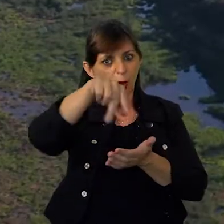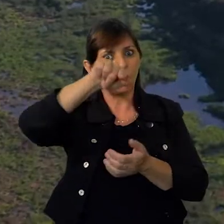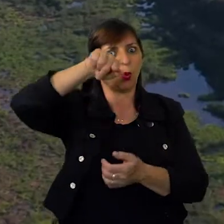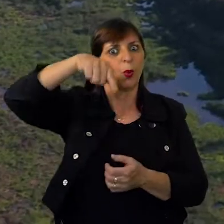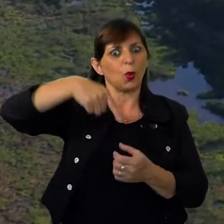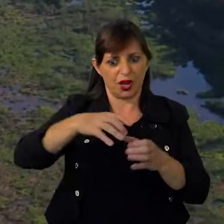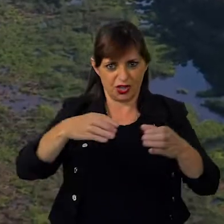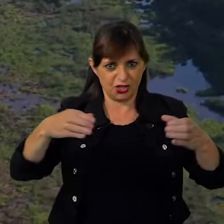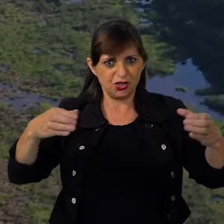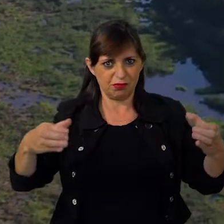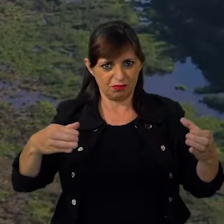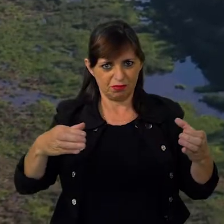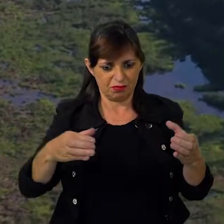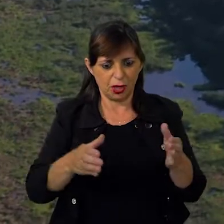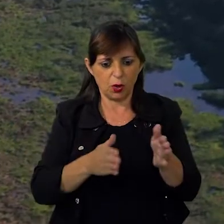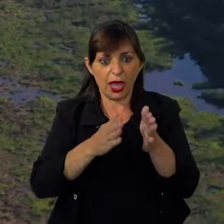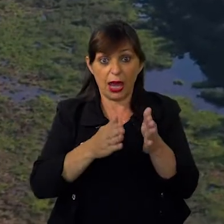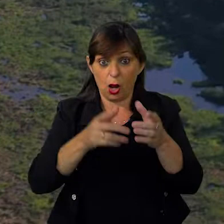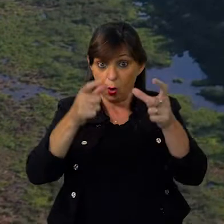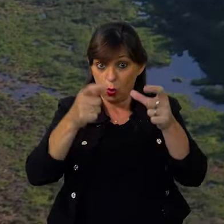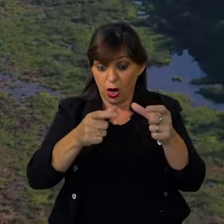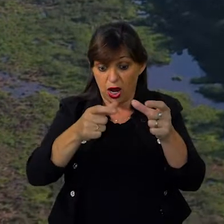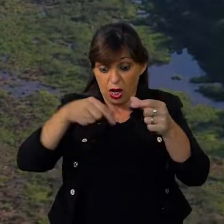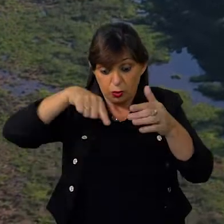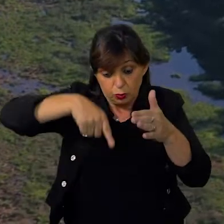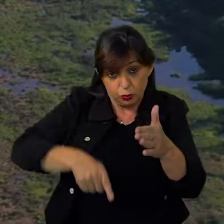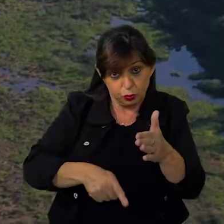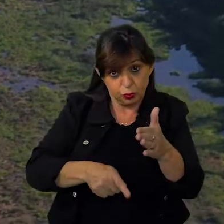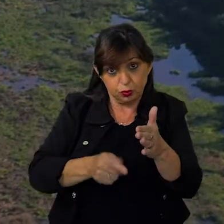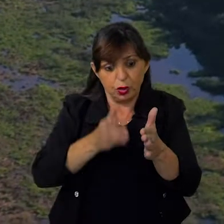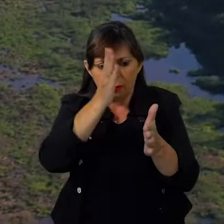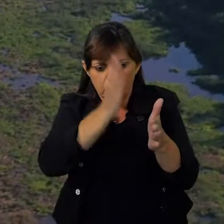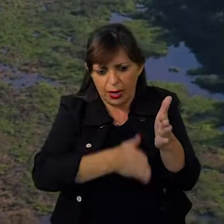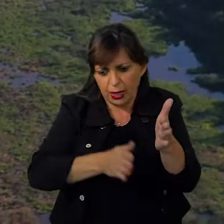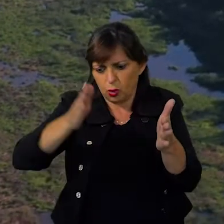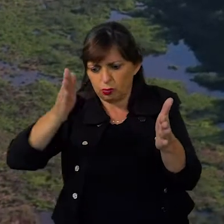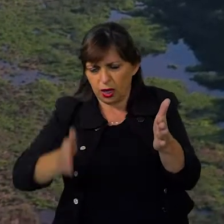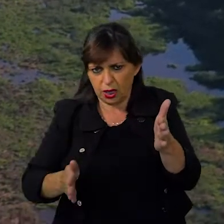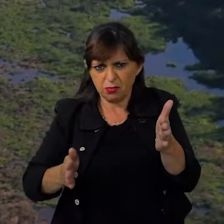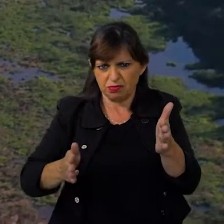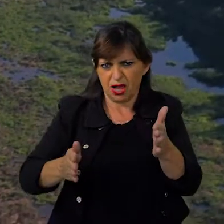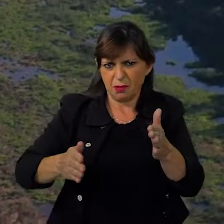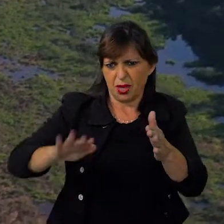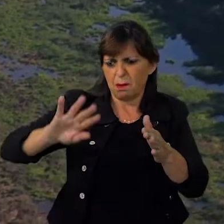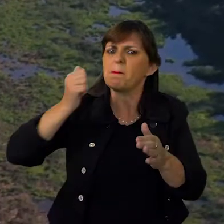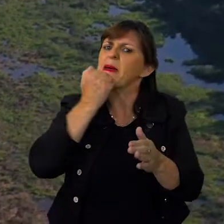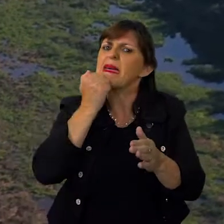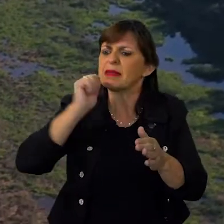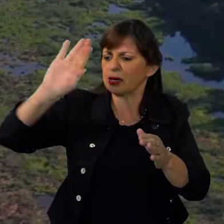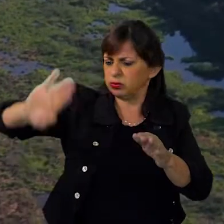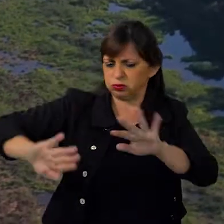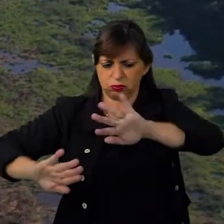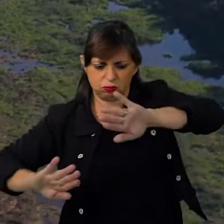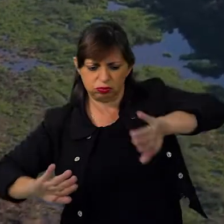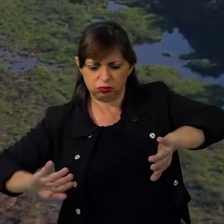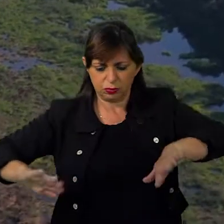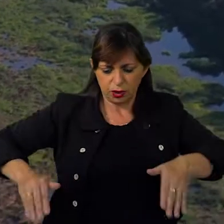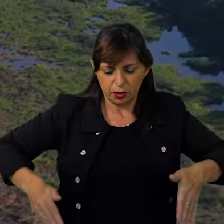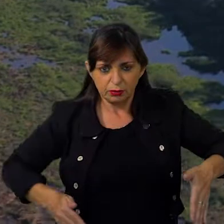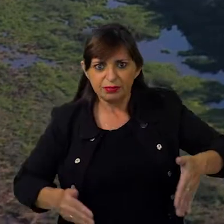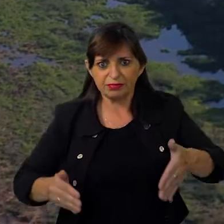era rápido passava ligeiro ali né falta o salto grande muito rápido porque a velocidade da água ali É